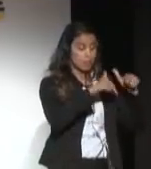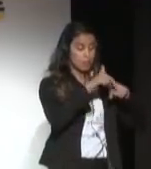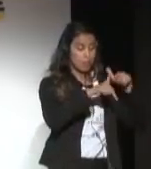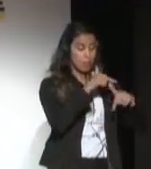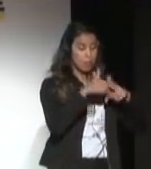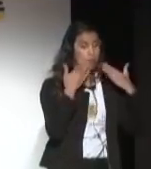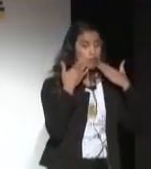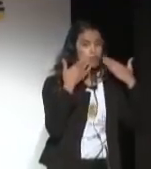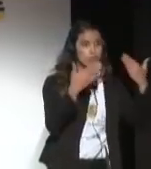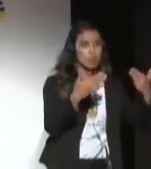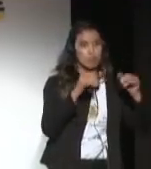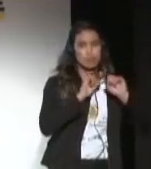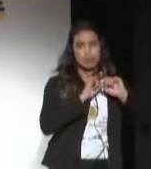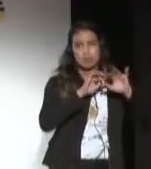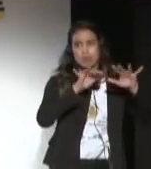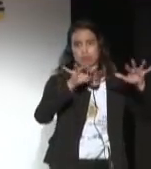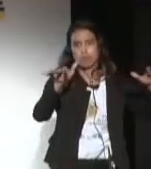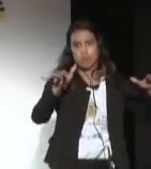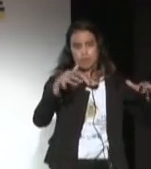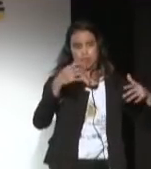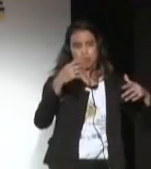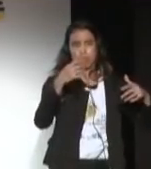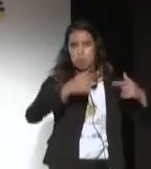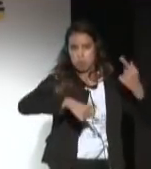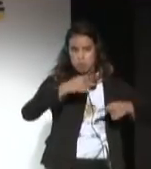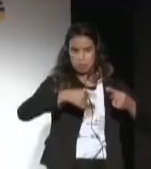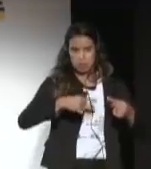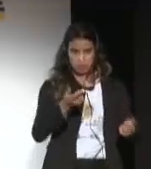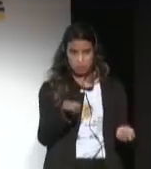poder nortear todas essas outras políticas?